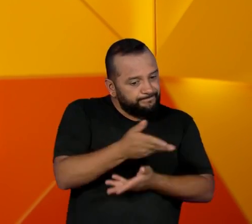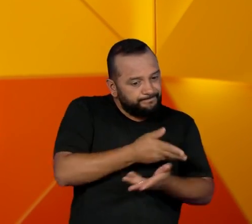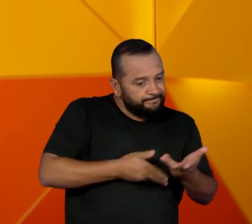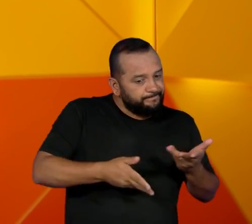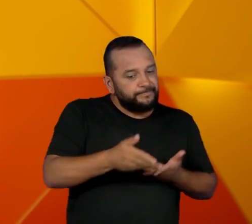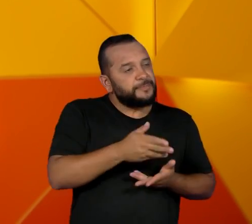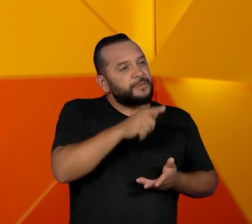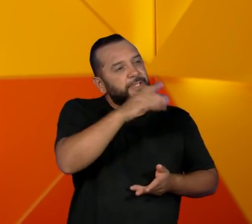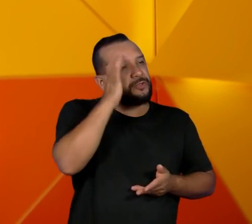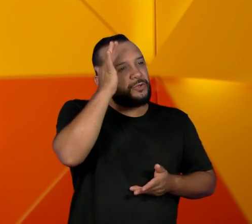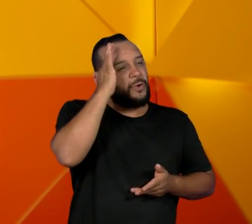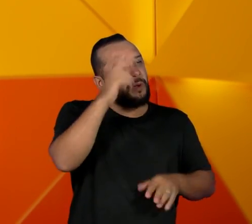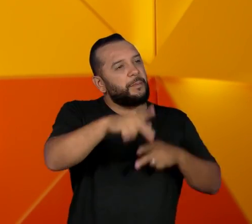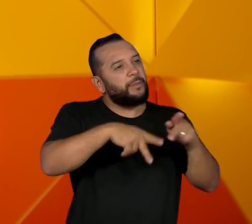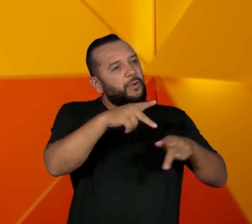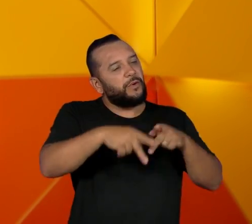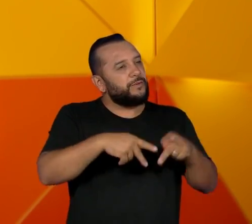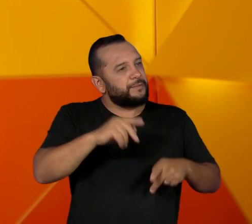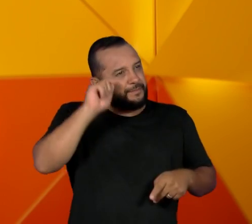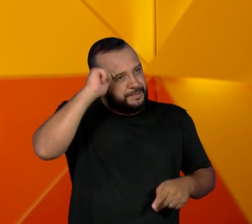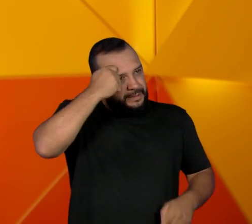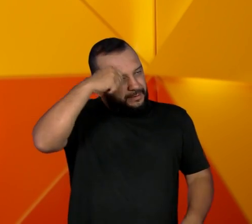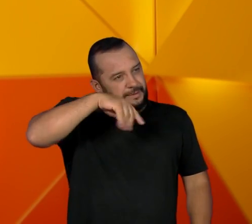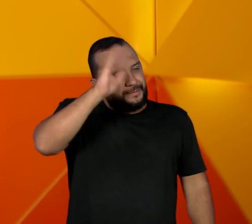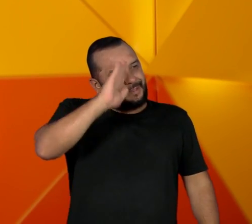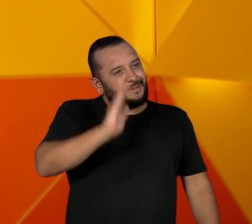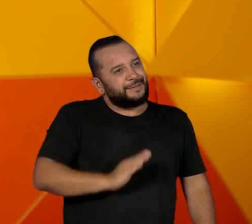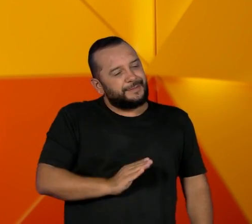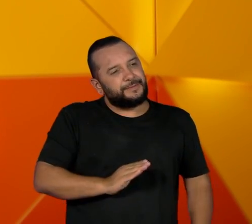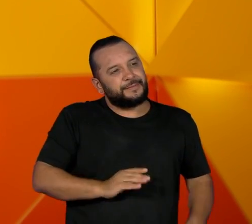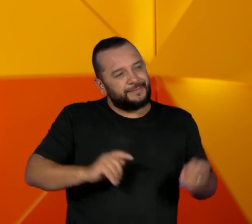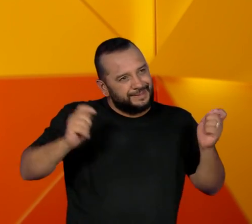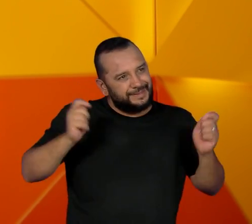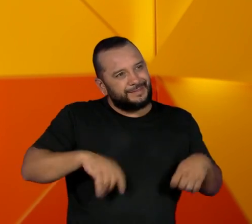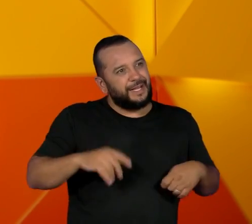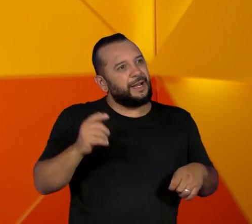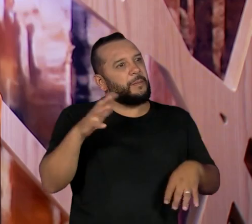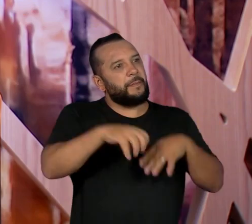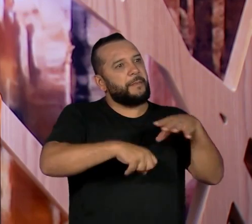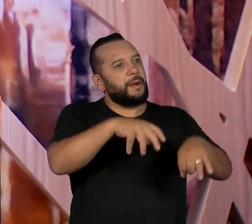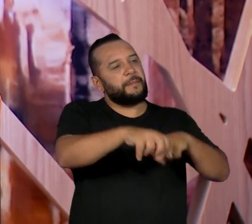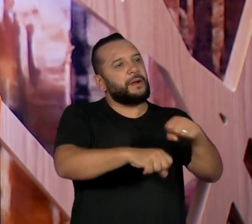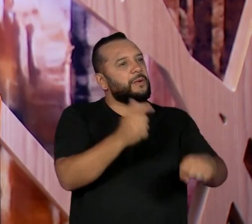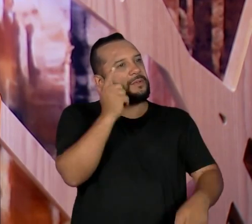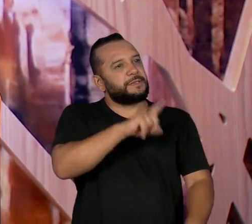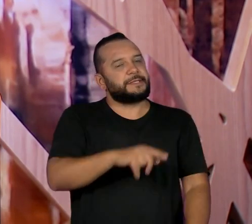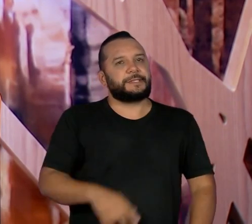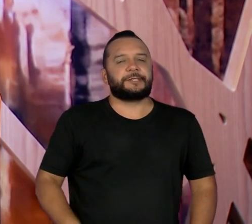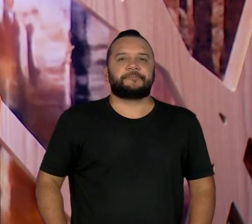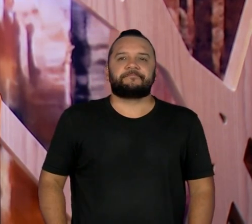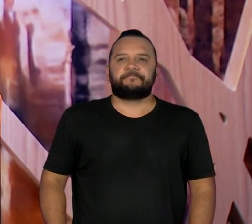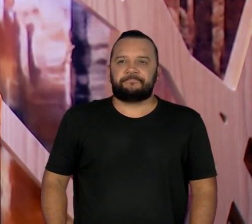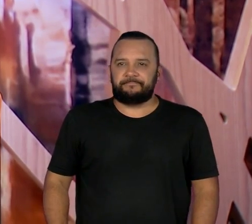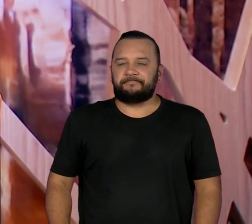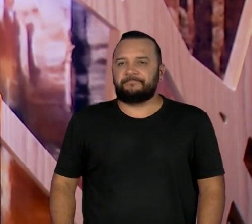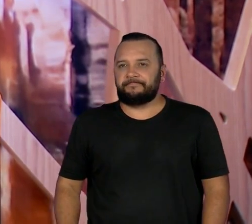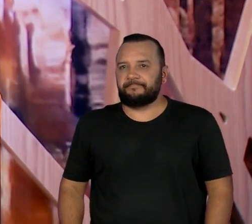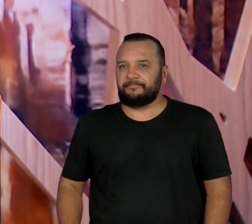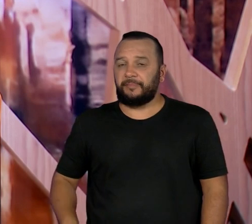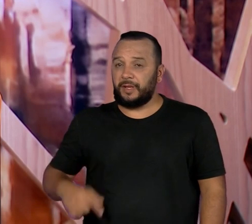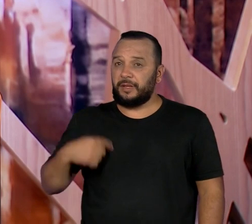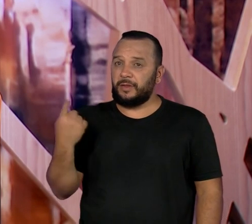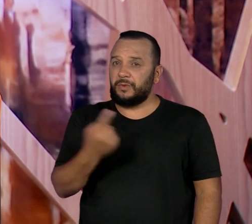brasileira, o que você sonha e imagina que a gente possa alcançar? Que a gente possa